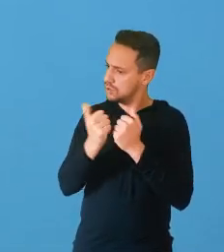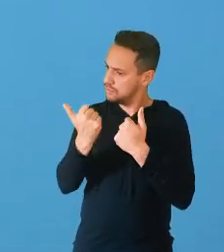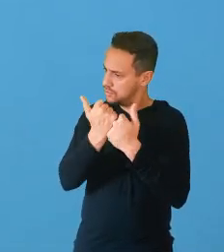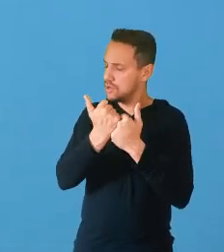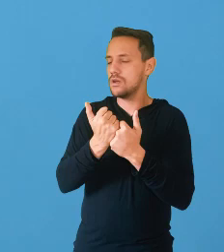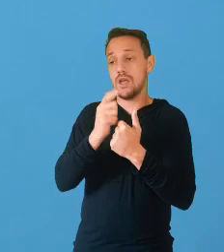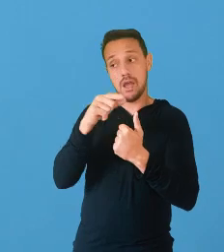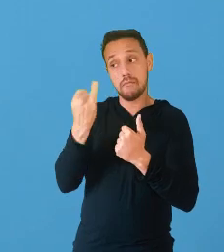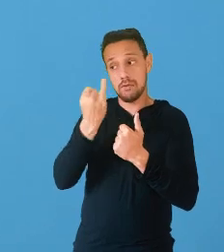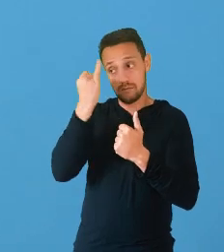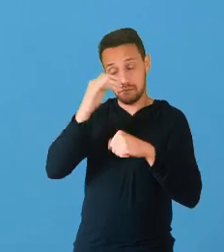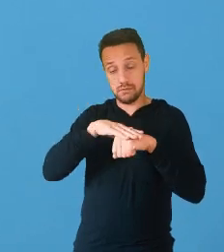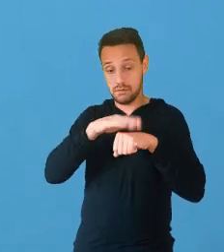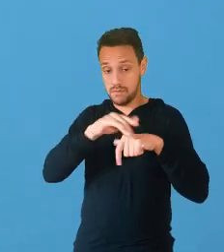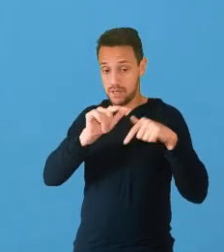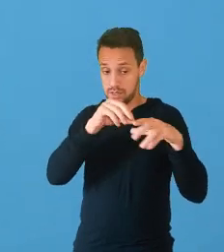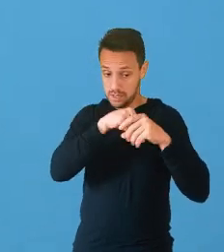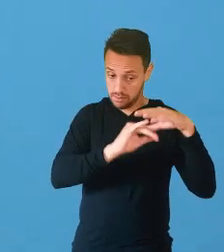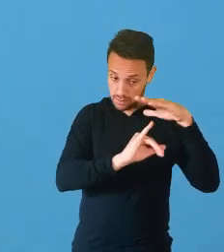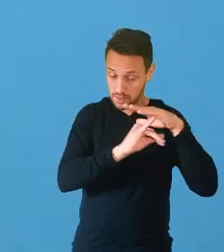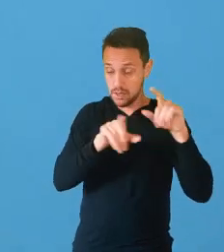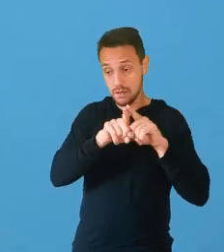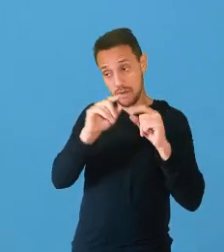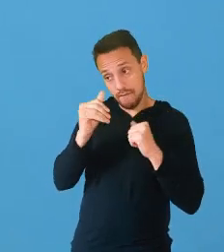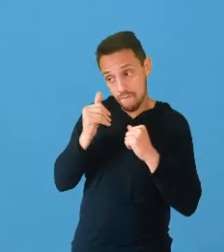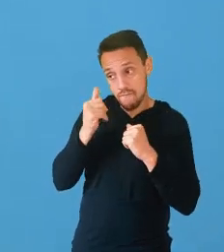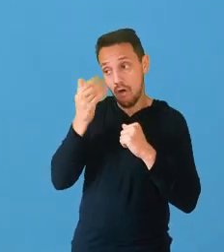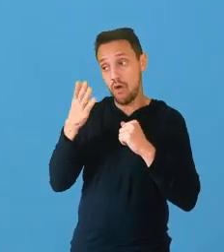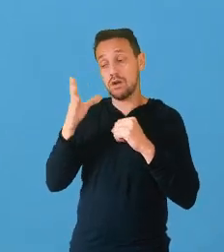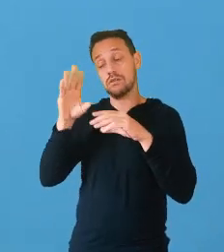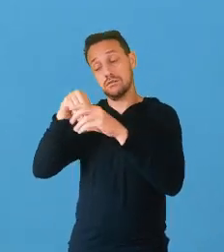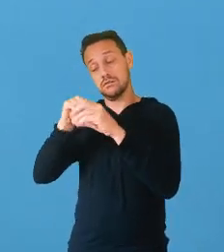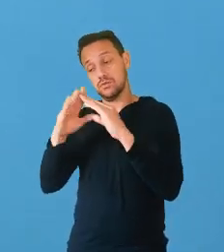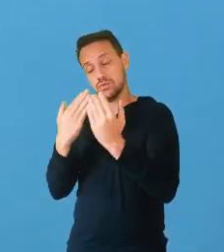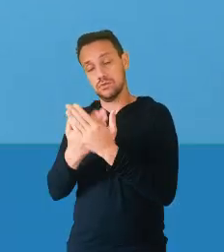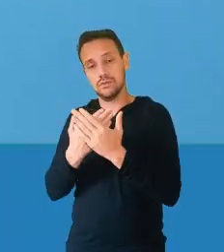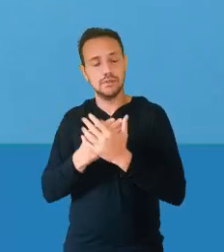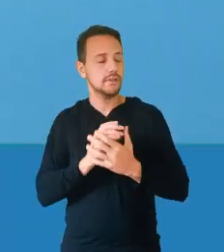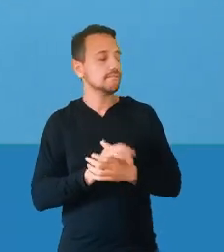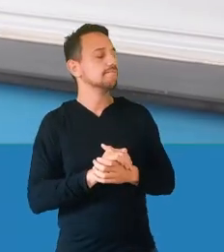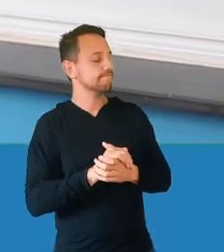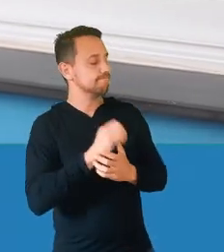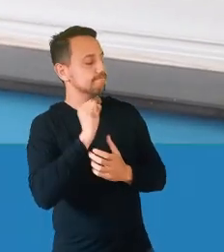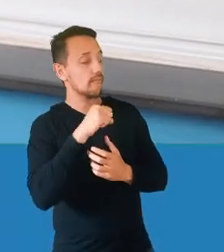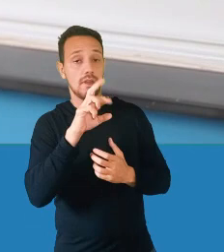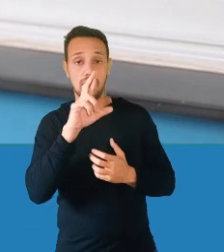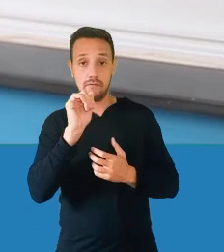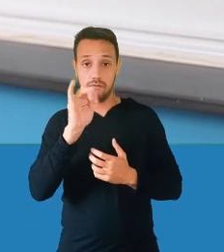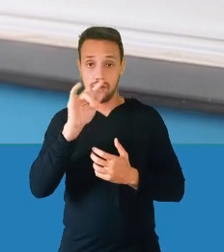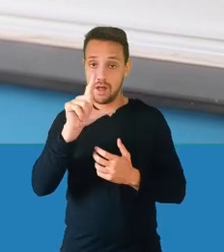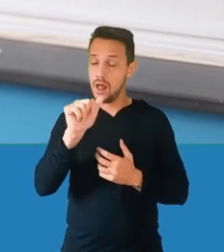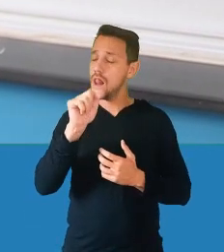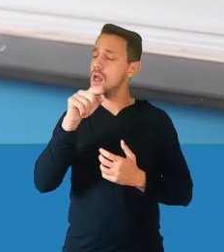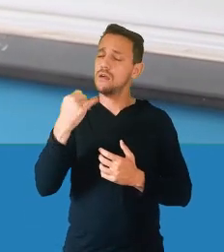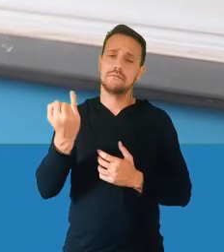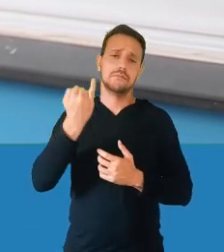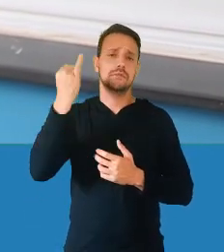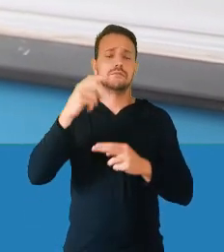desenvolve há tanto tempo aqui em Poços de Caldas, dentro da instituição e também fora, dentro das unidades escolares. Para a Rafaela foi muito